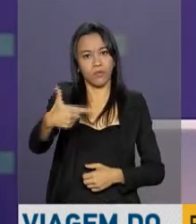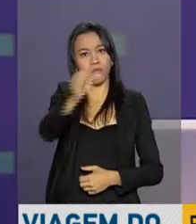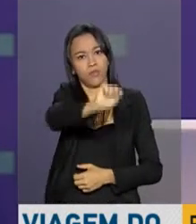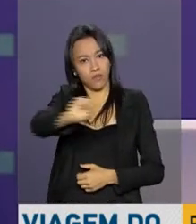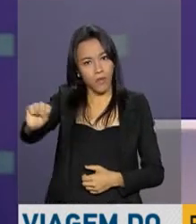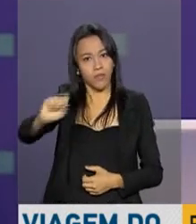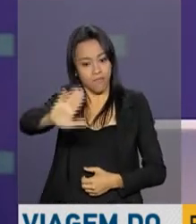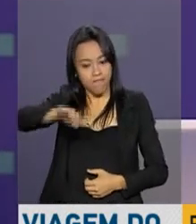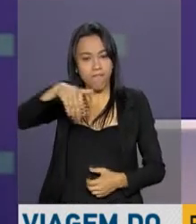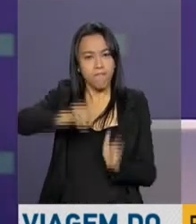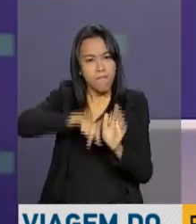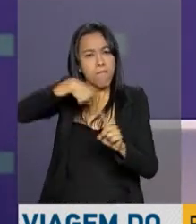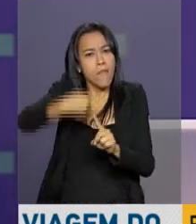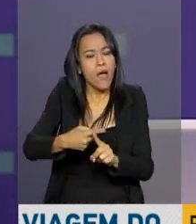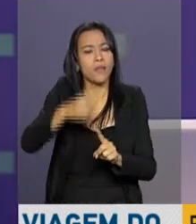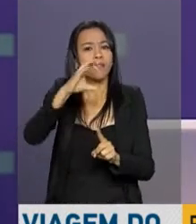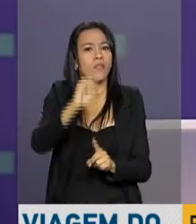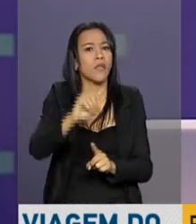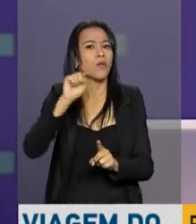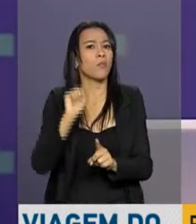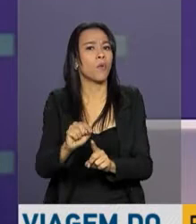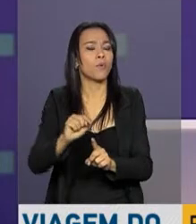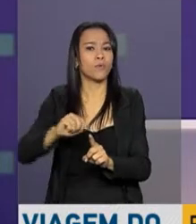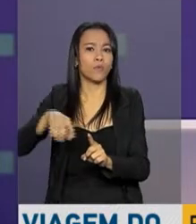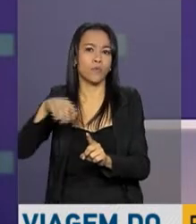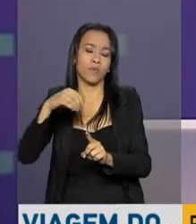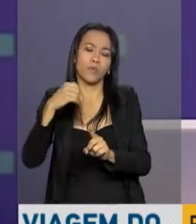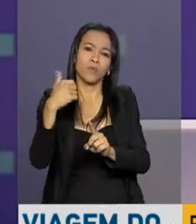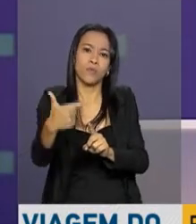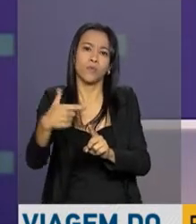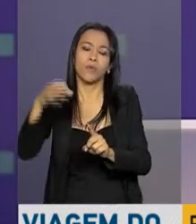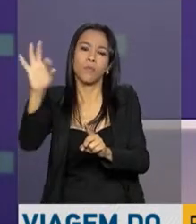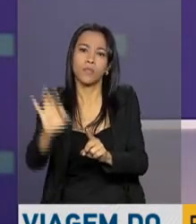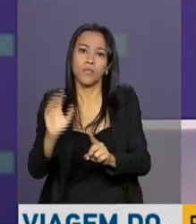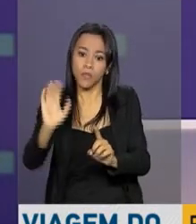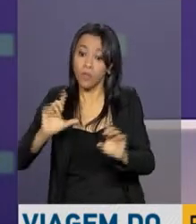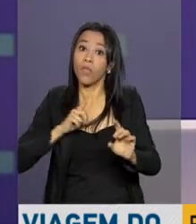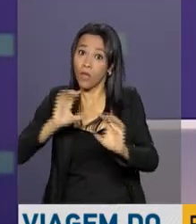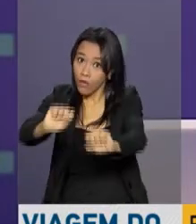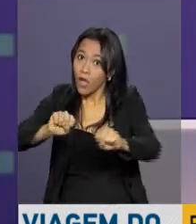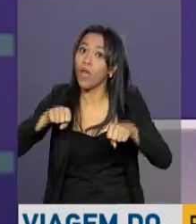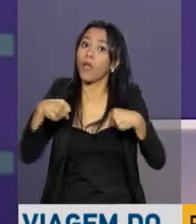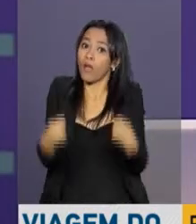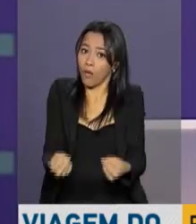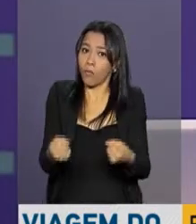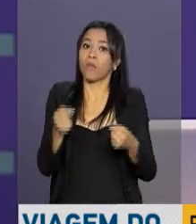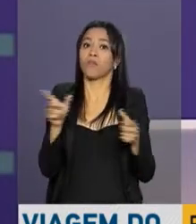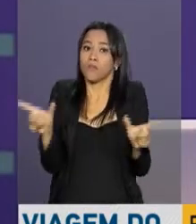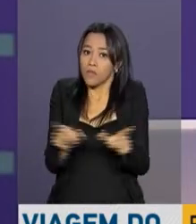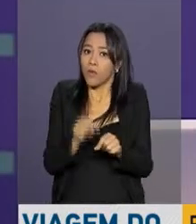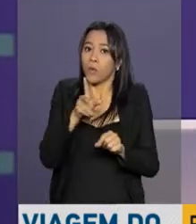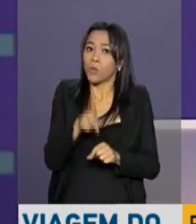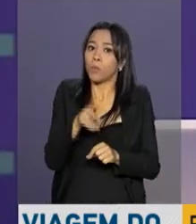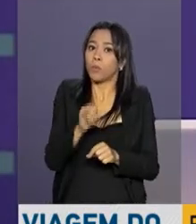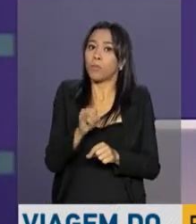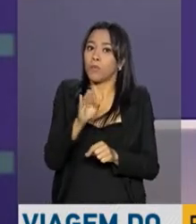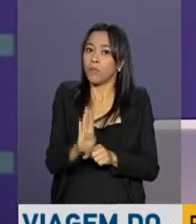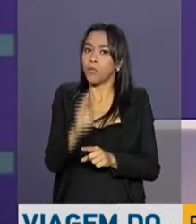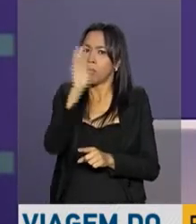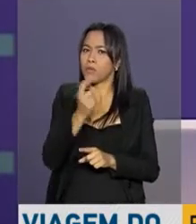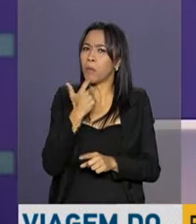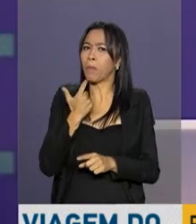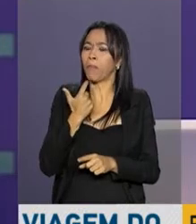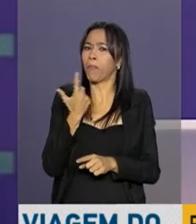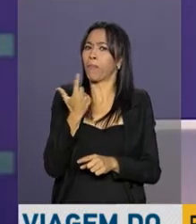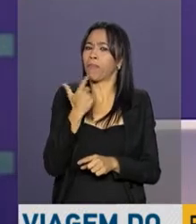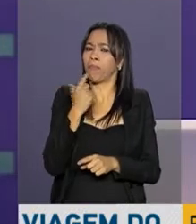mais 0,2%. Portanto, recuperação do PIB brasileiro em pouquíssimo tempo. De igual